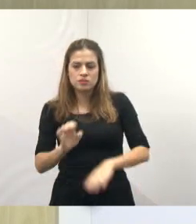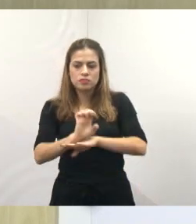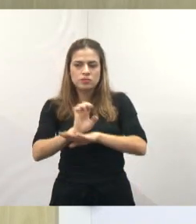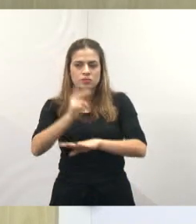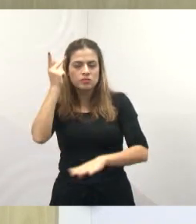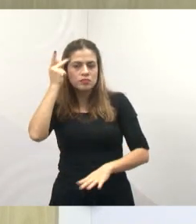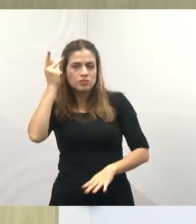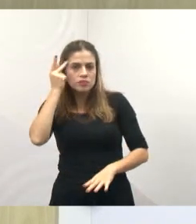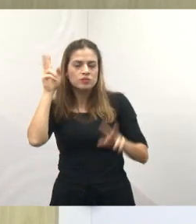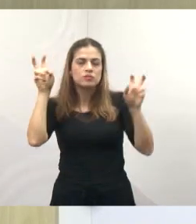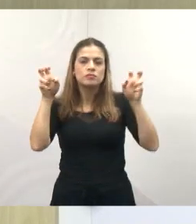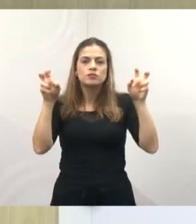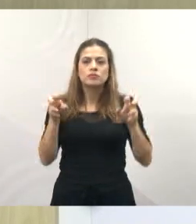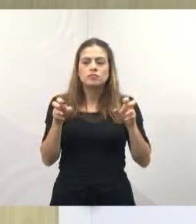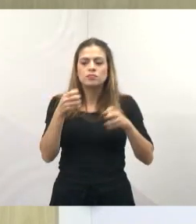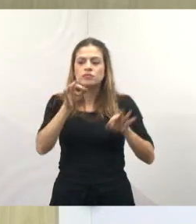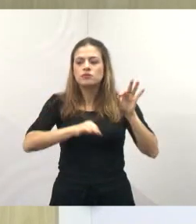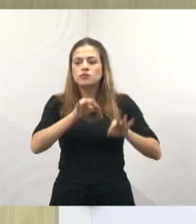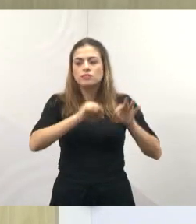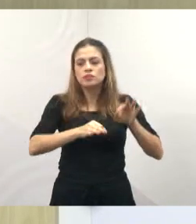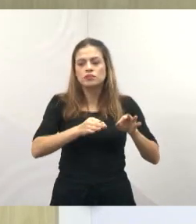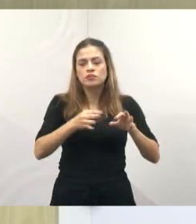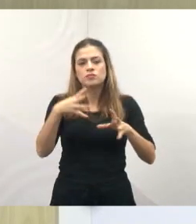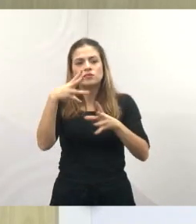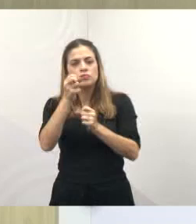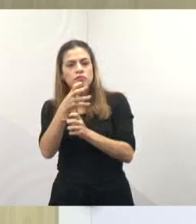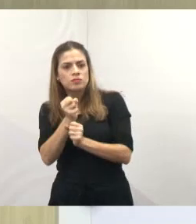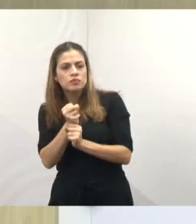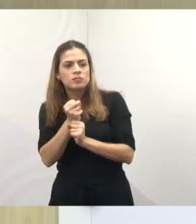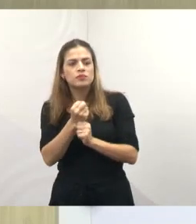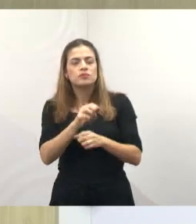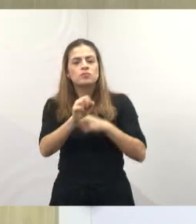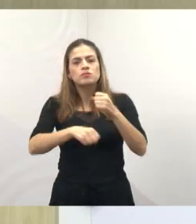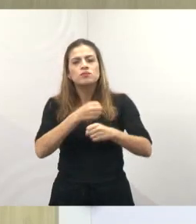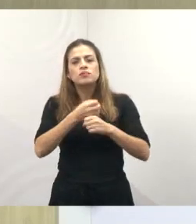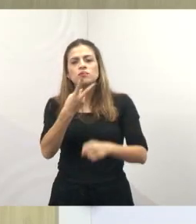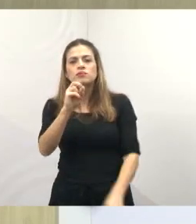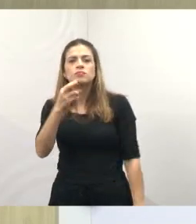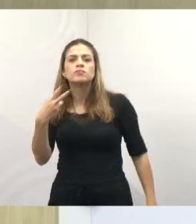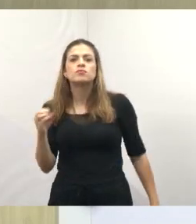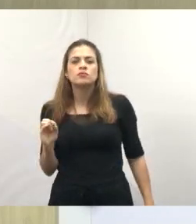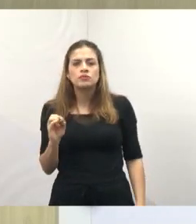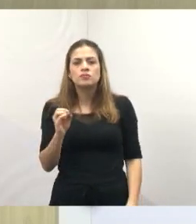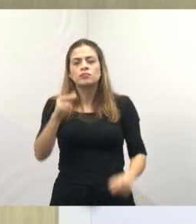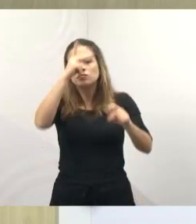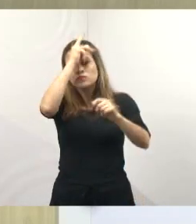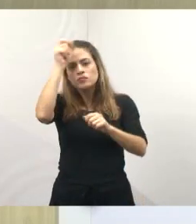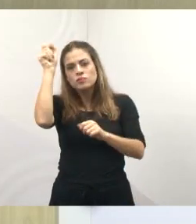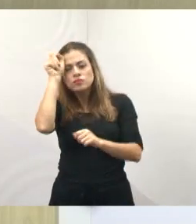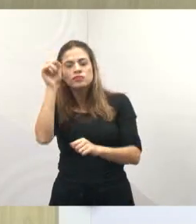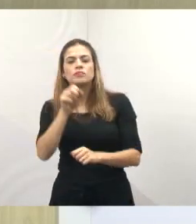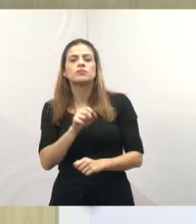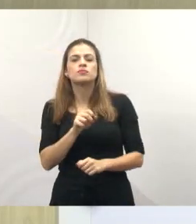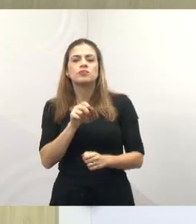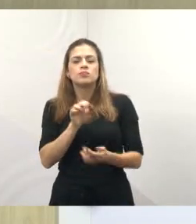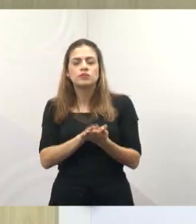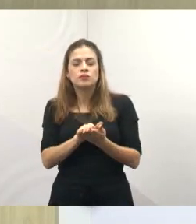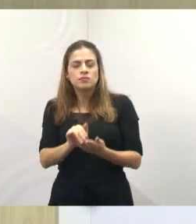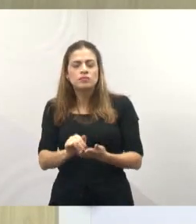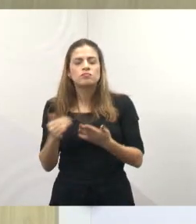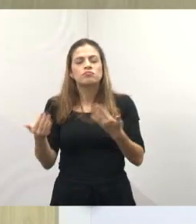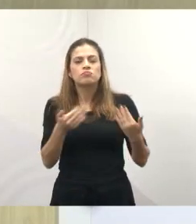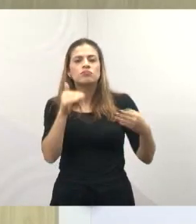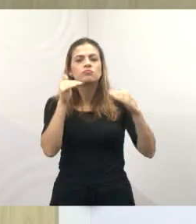do exercício de 2020 da Prefeitura Municipal de Jacareí, mediante apreciação do parecer prévio